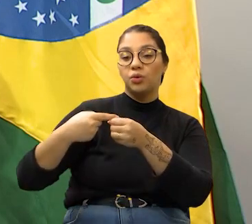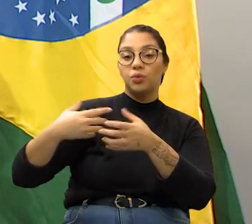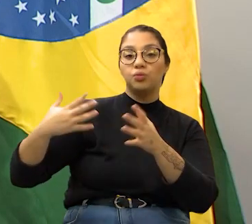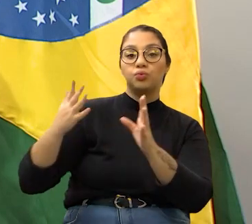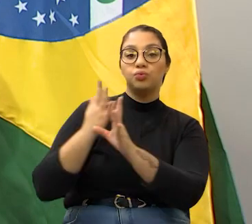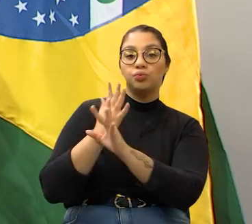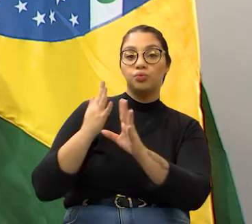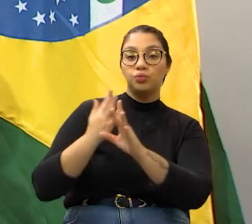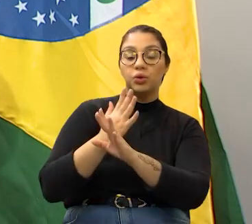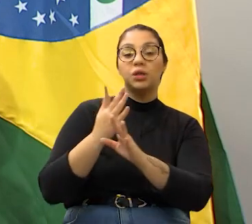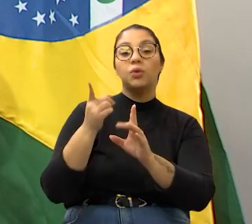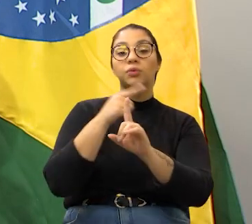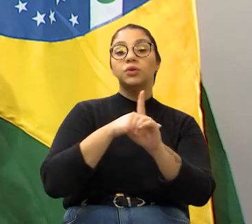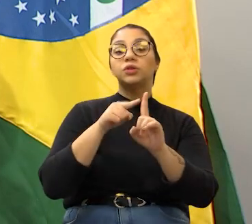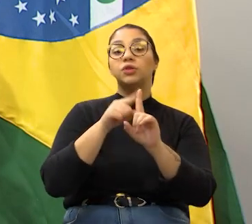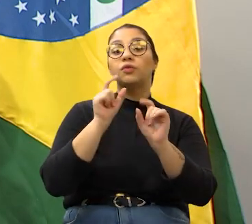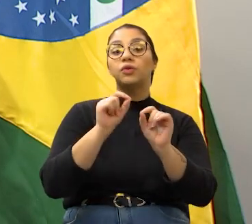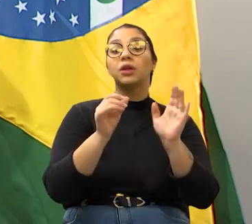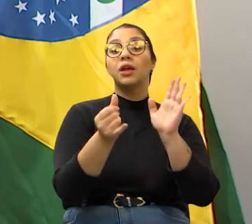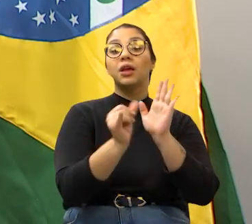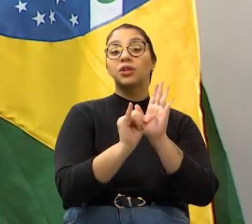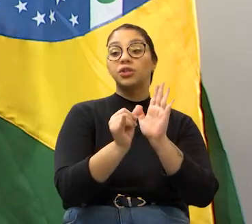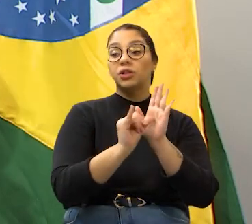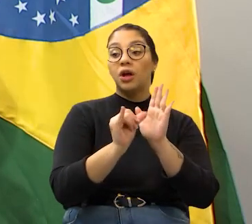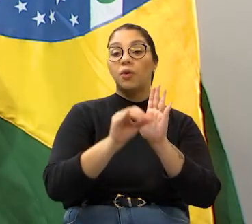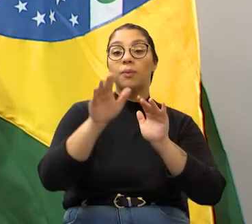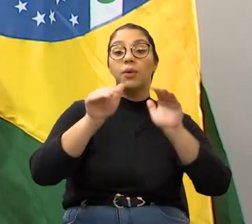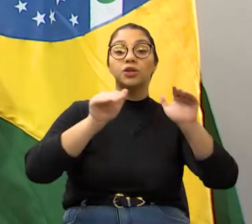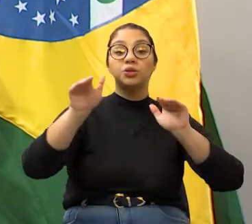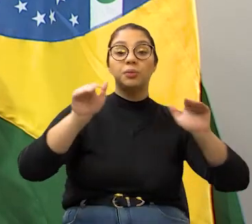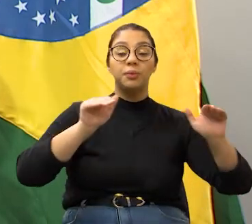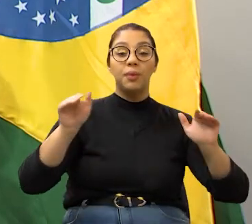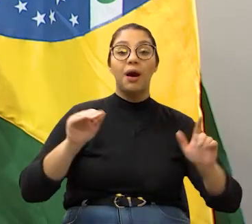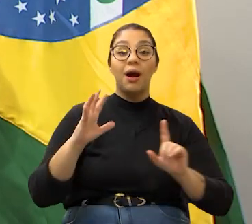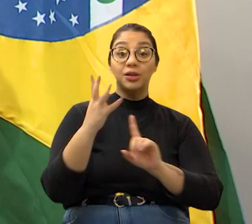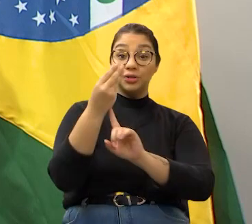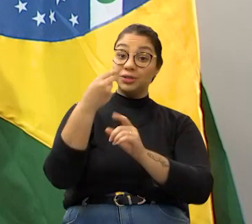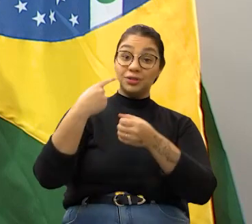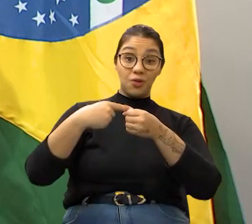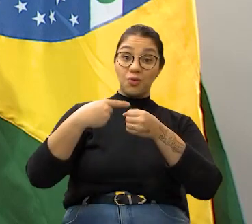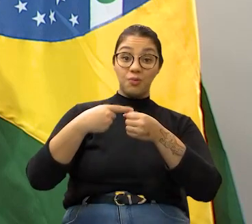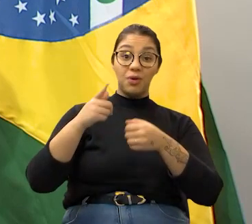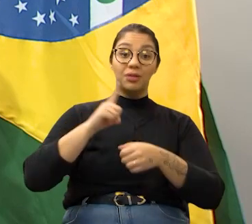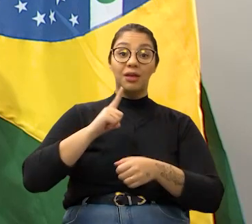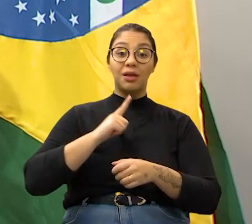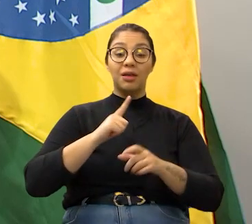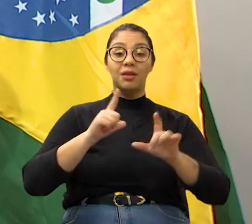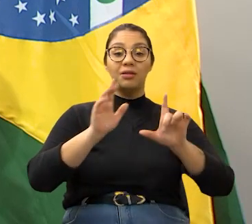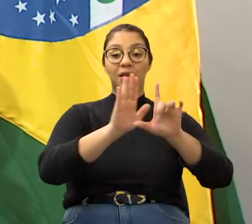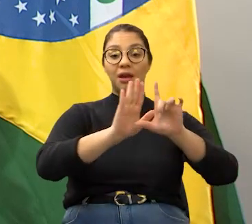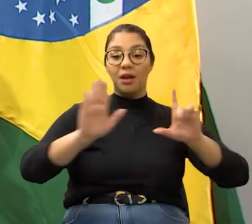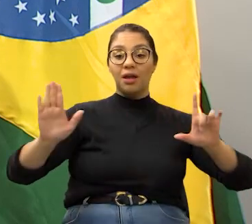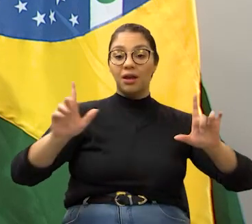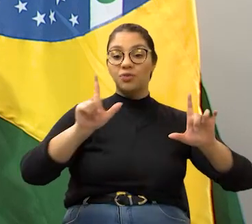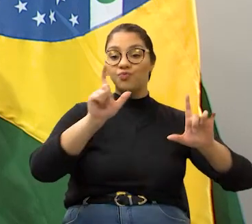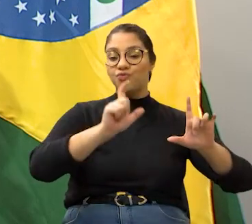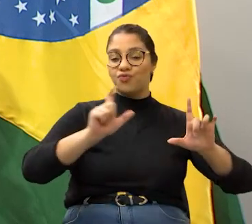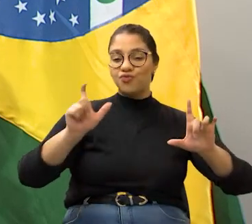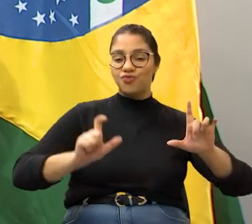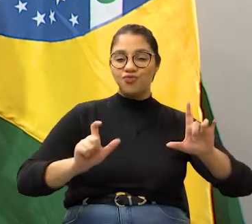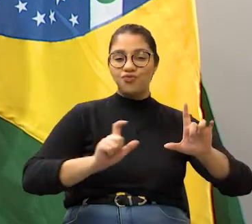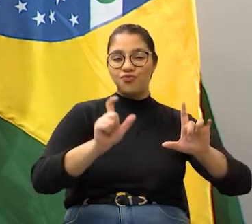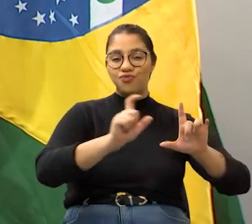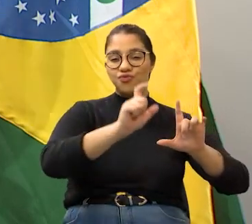É fazer um edital para chamar artistas urbanos que fazem grafitagem, né, grafite,